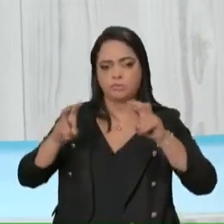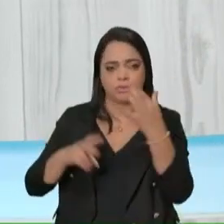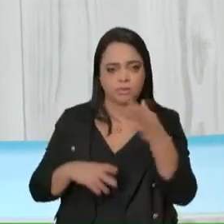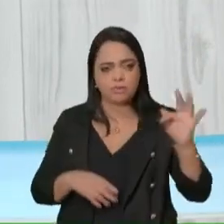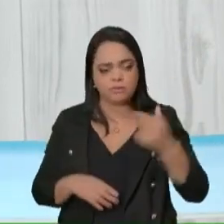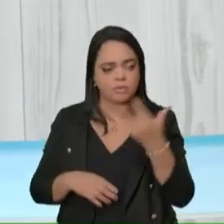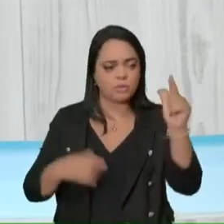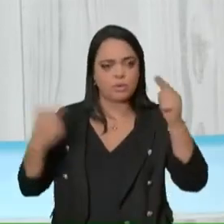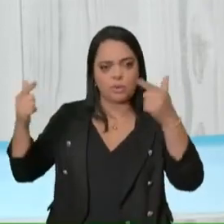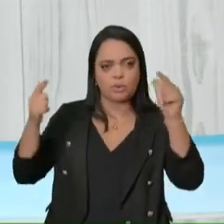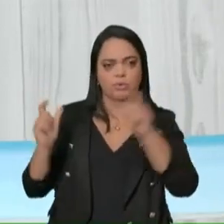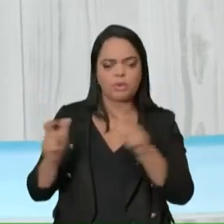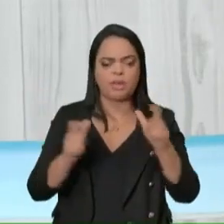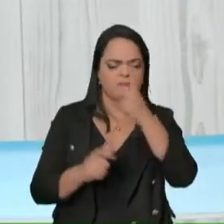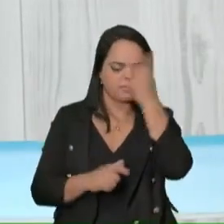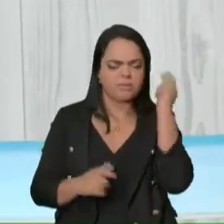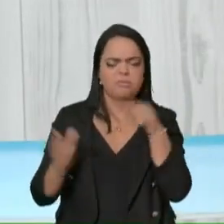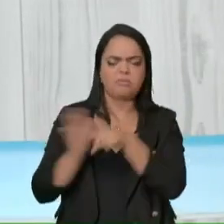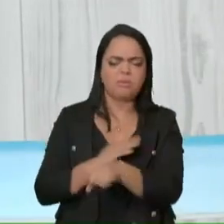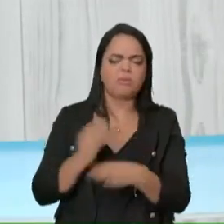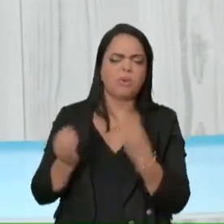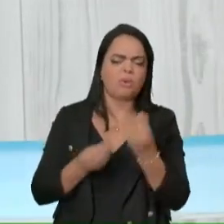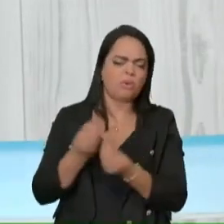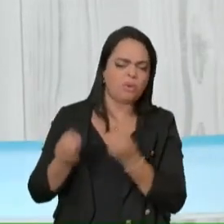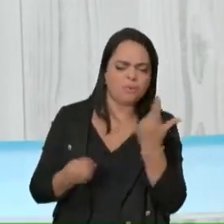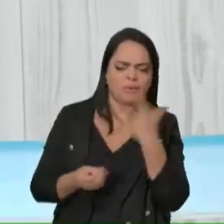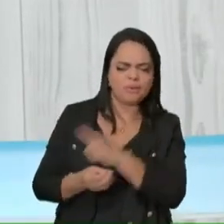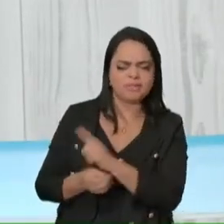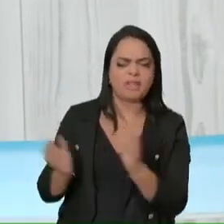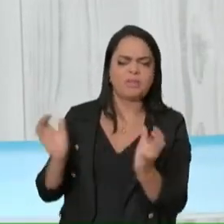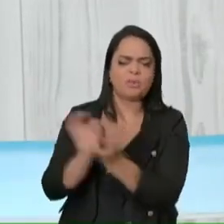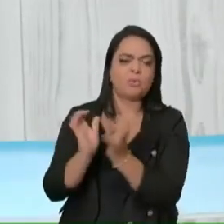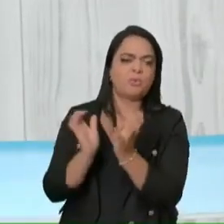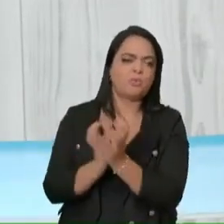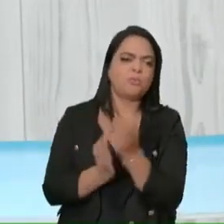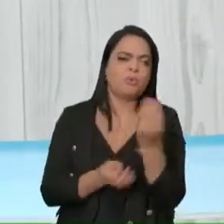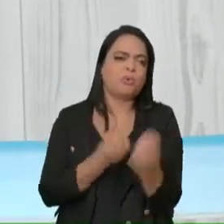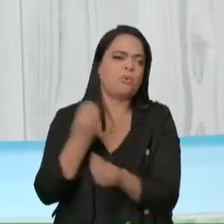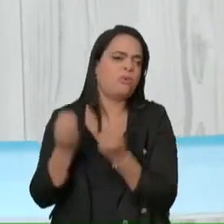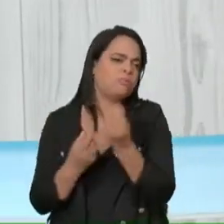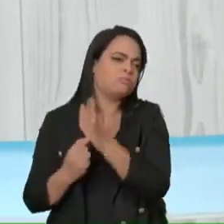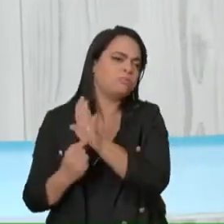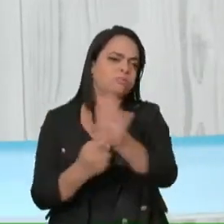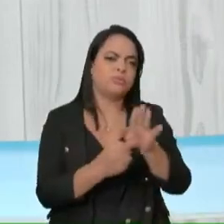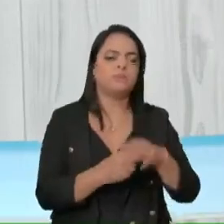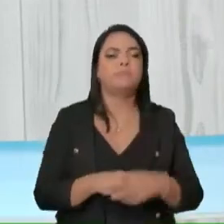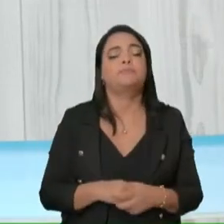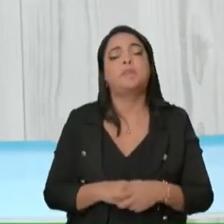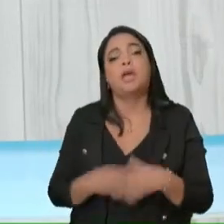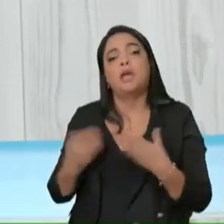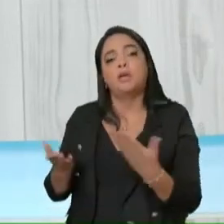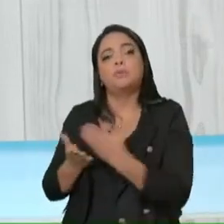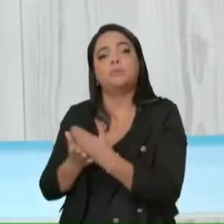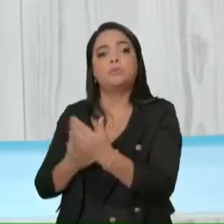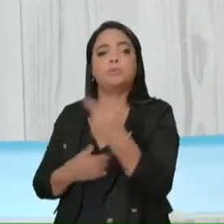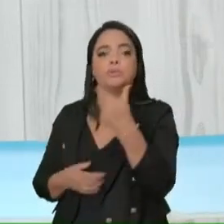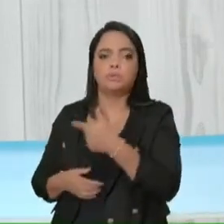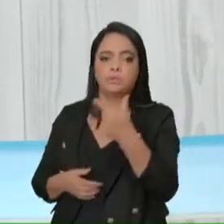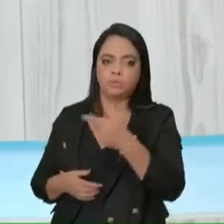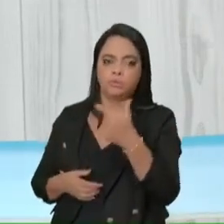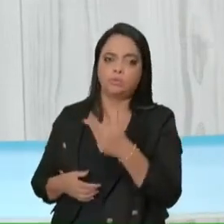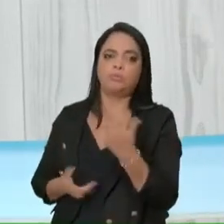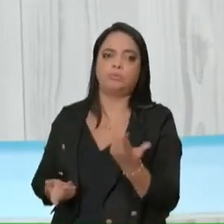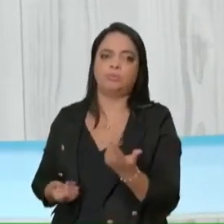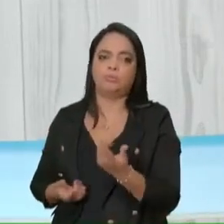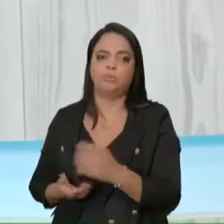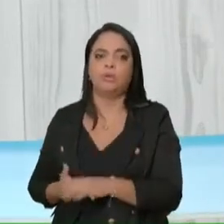pessoas perguntavam: como que eu faço para poder, como que a gente vai ter esses grupos mediúnicos, como de fato manifestar isso? E isso deu origem à segunda obra,